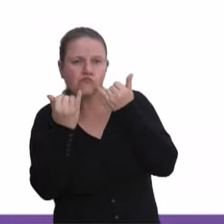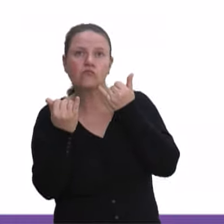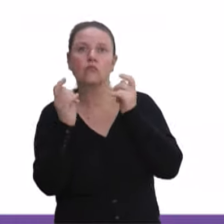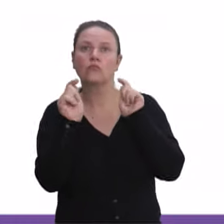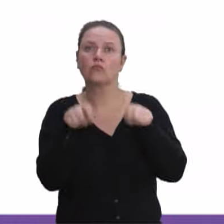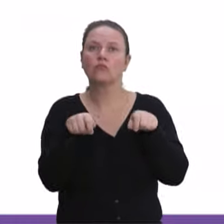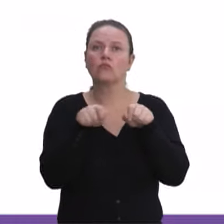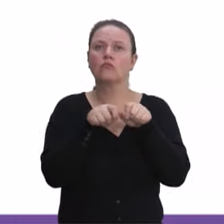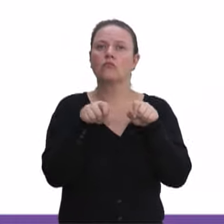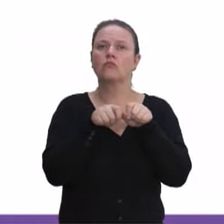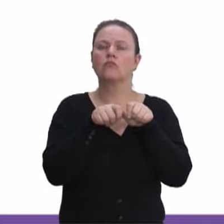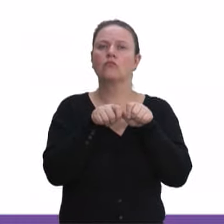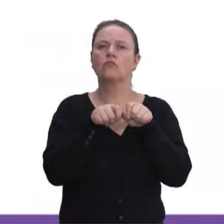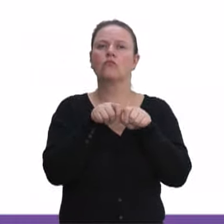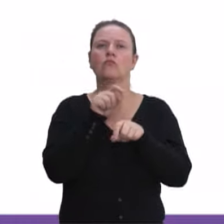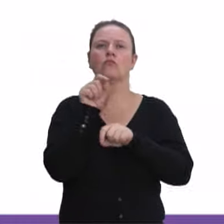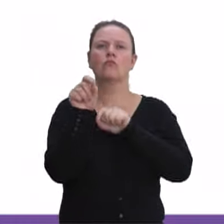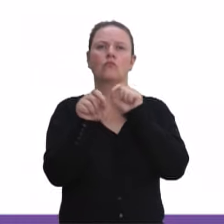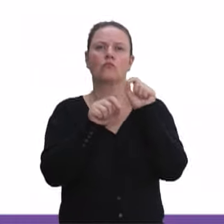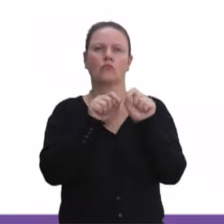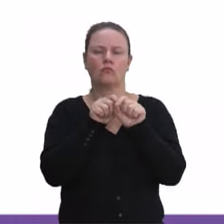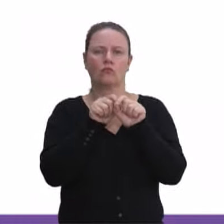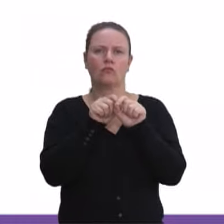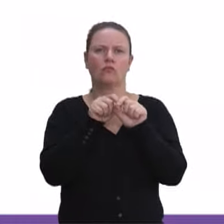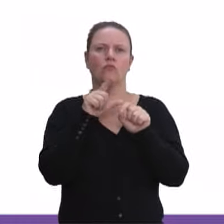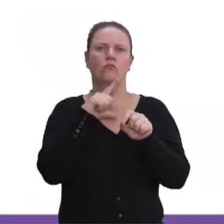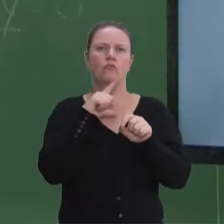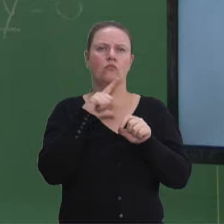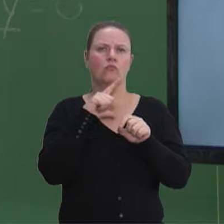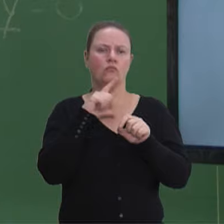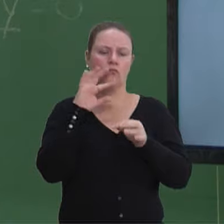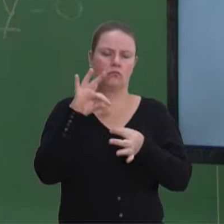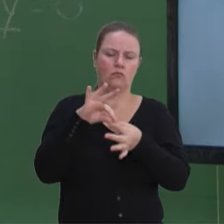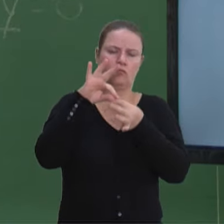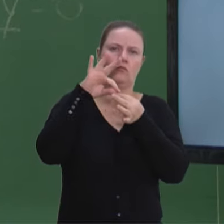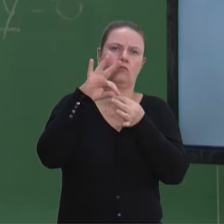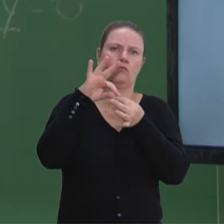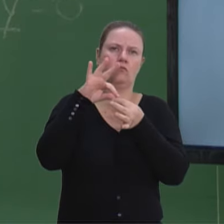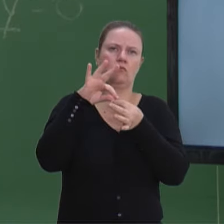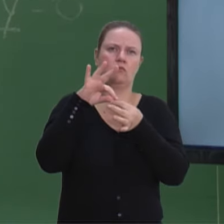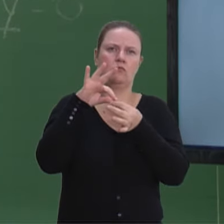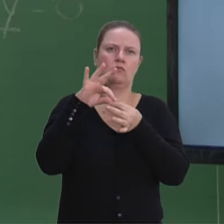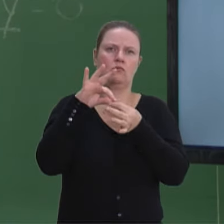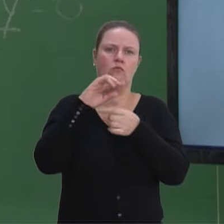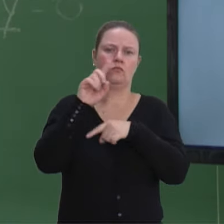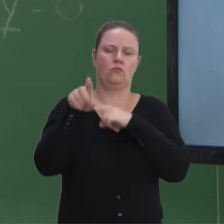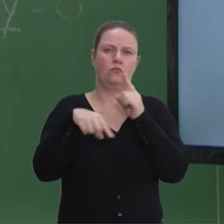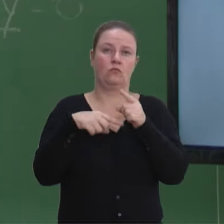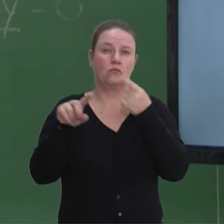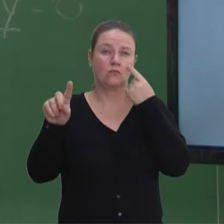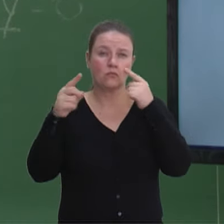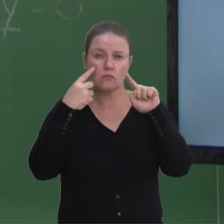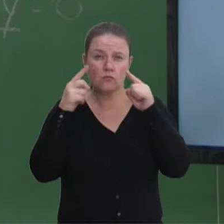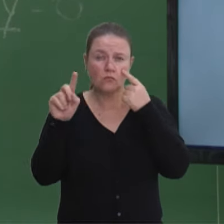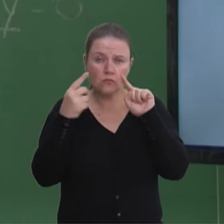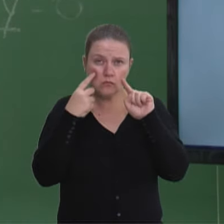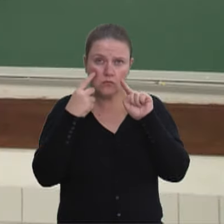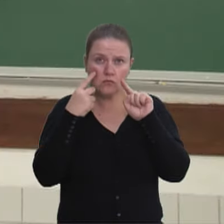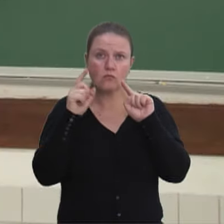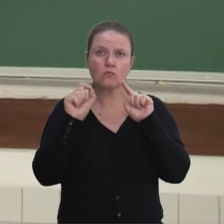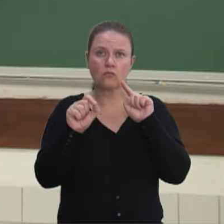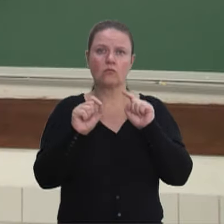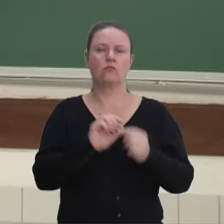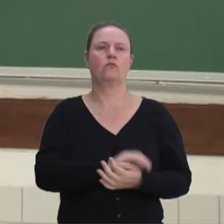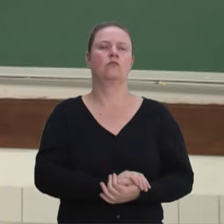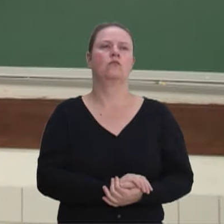posso fazer? Tenho o coeficiente angular e tenho um ponto. Consigo descobrir minha equação da reta, né? Então vou dar